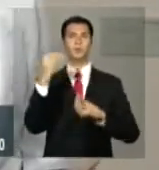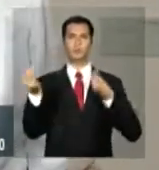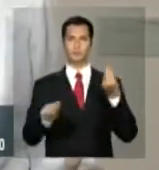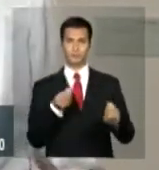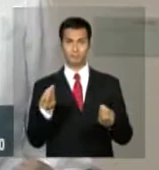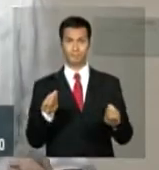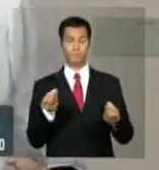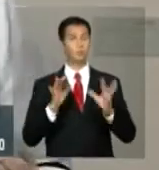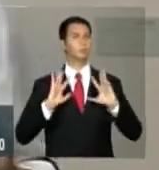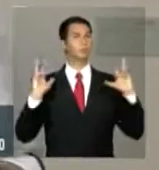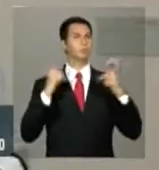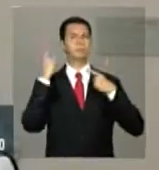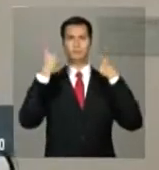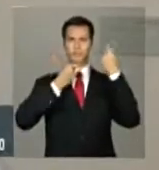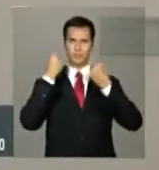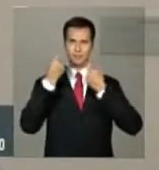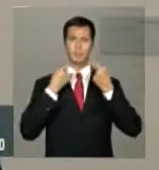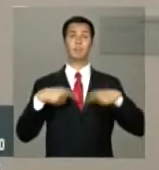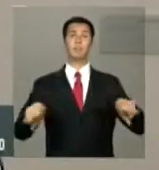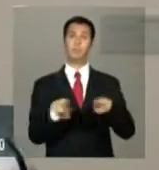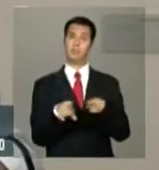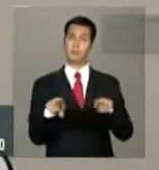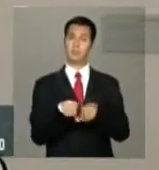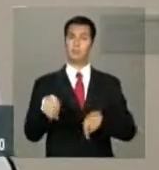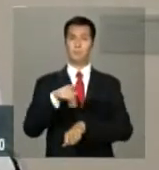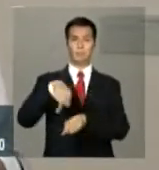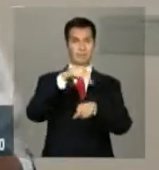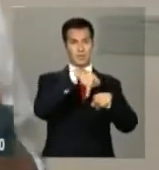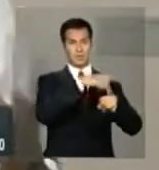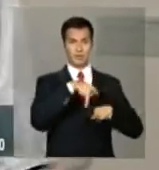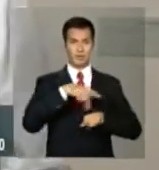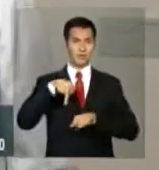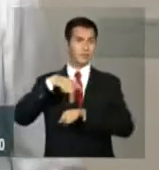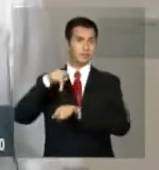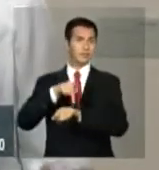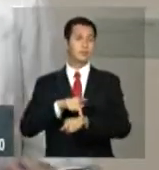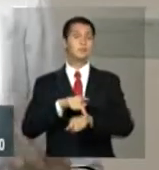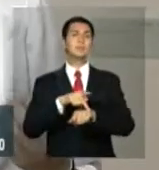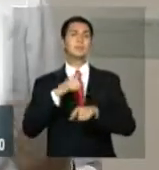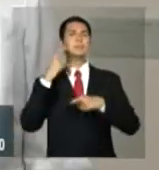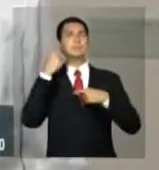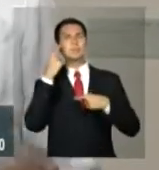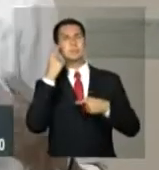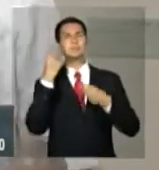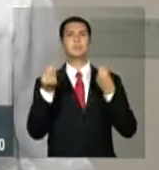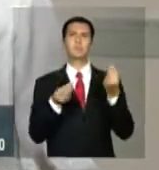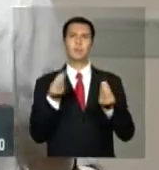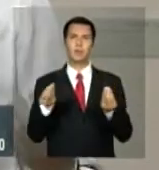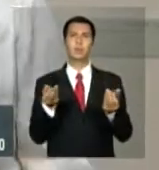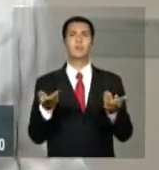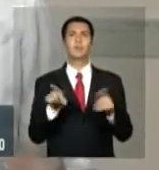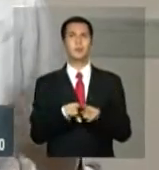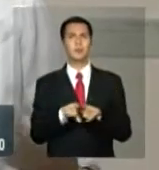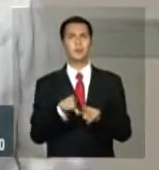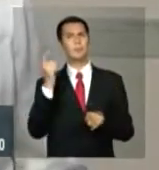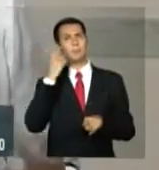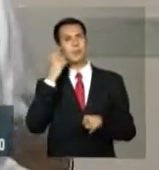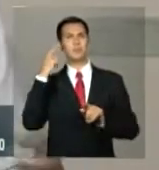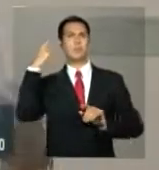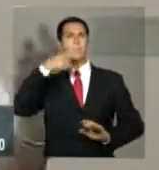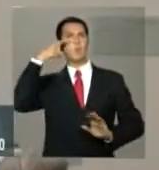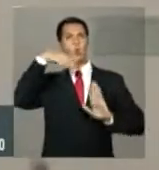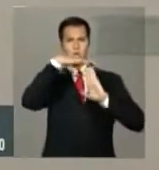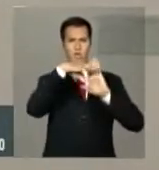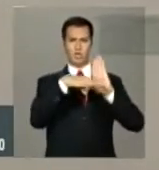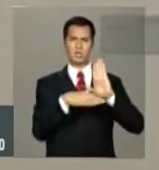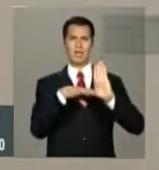os países também, há um consenso de que não adianta só implementar políticas de austeridade